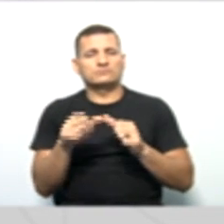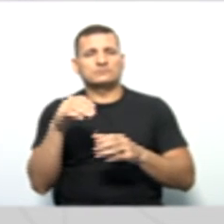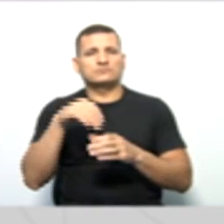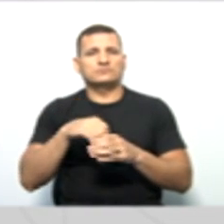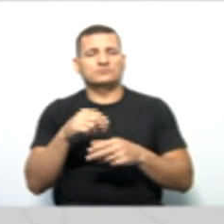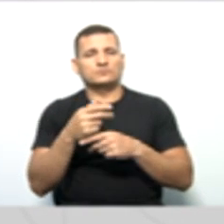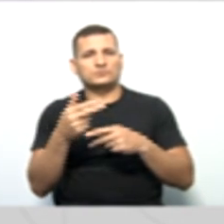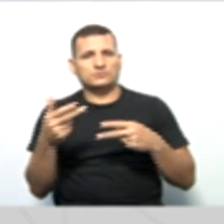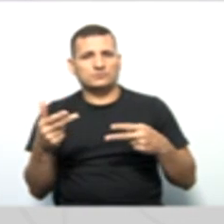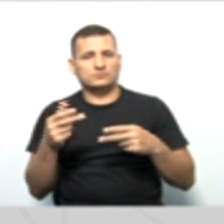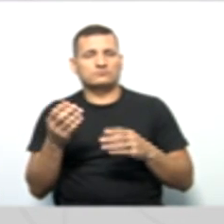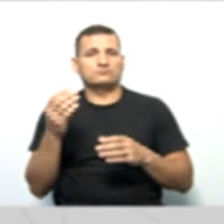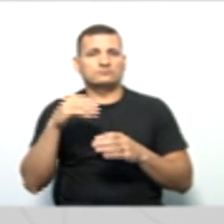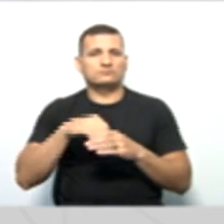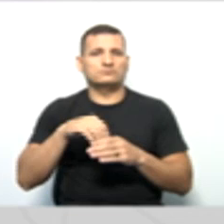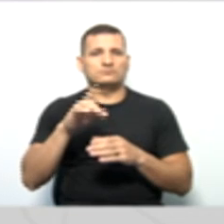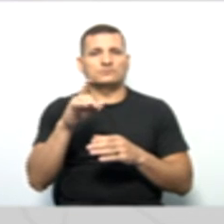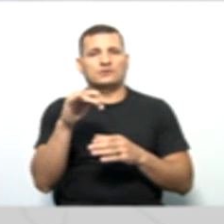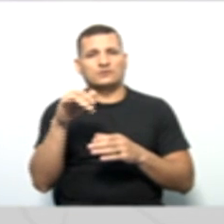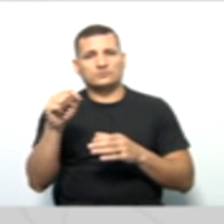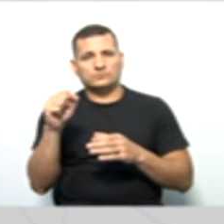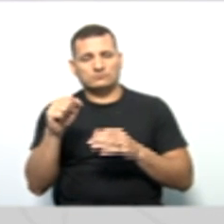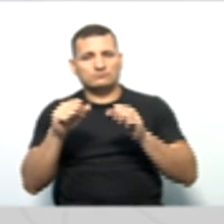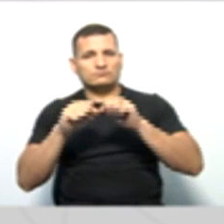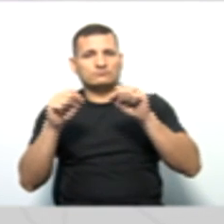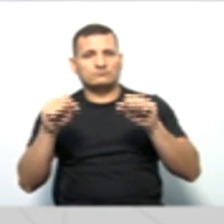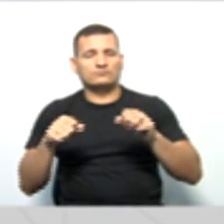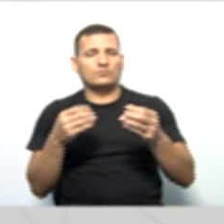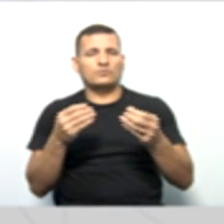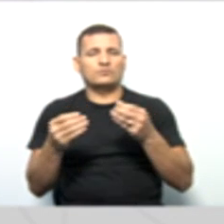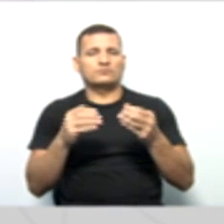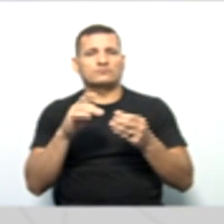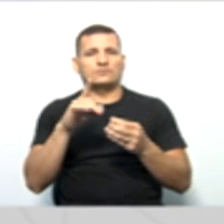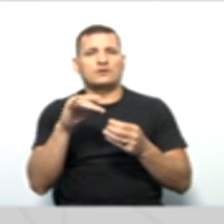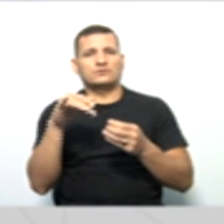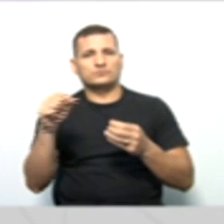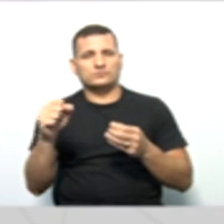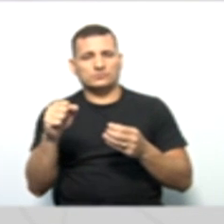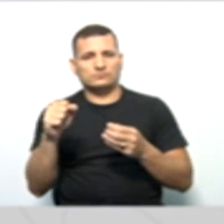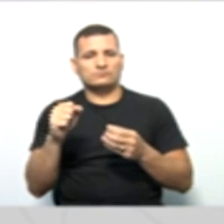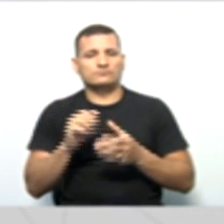objetos, dentro de dados no meu sistema. Como que os dados vão entrar, né? Quais são as